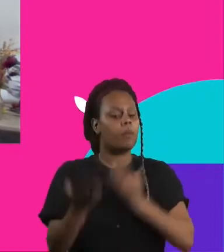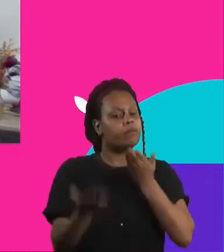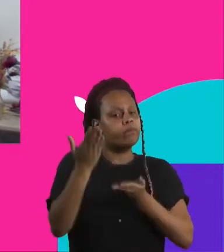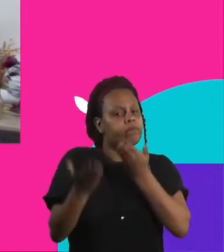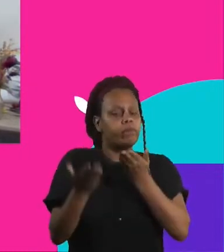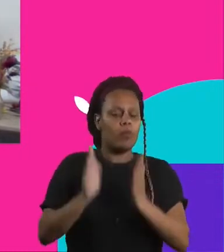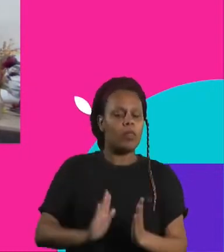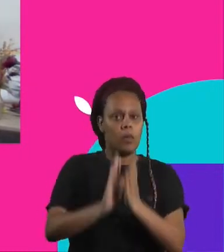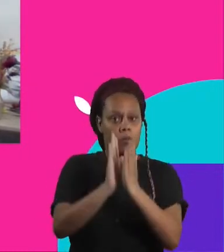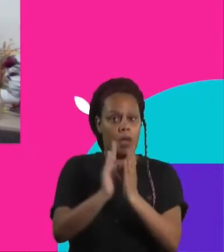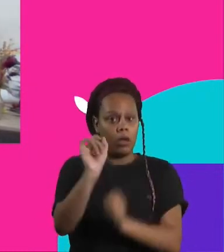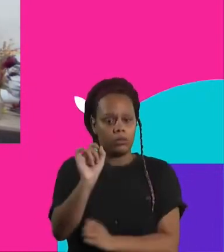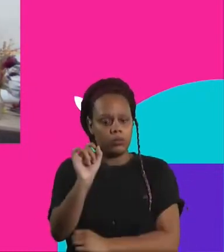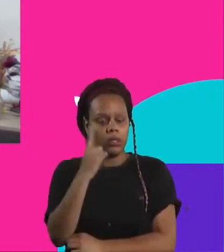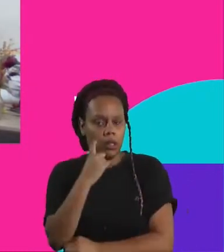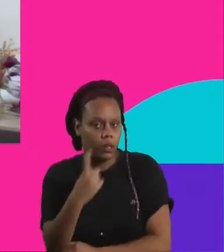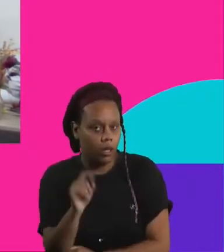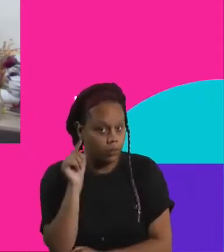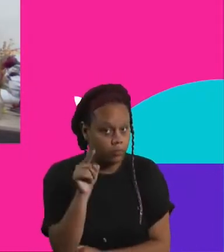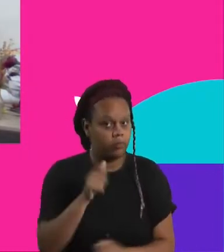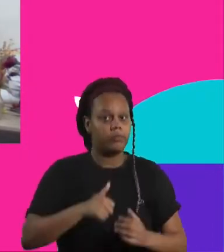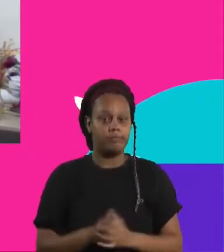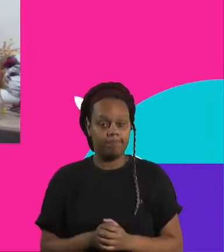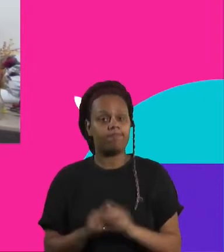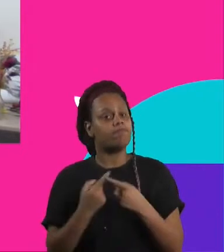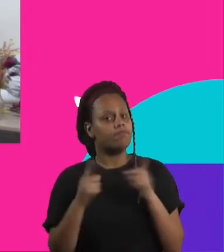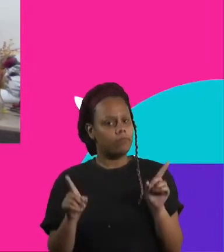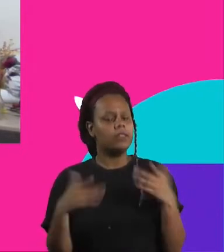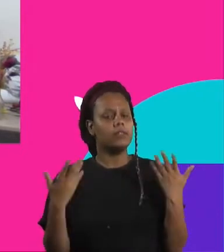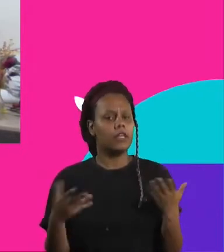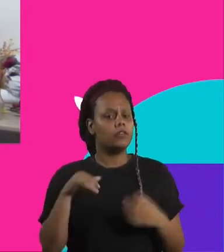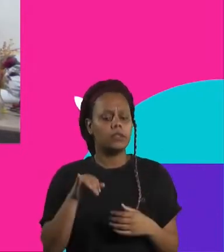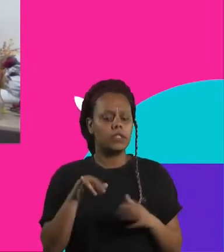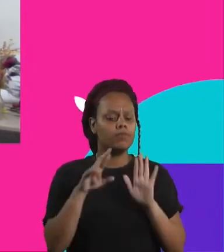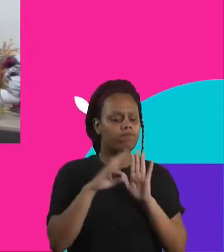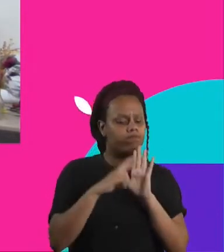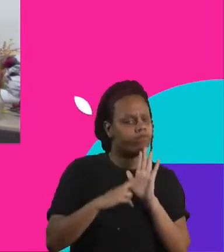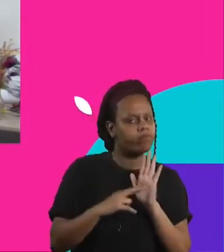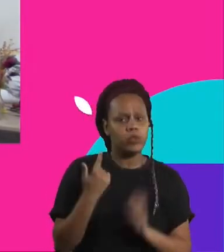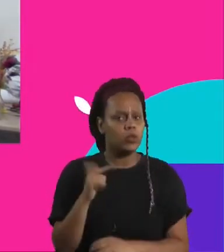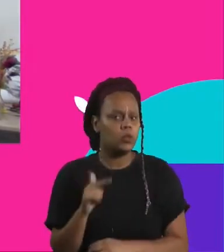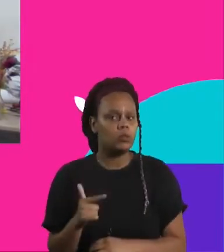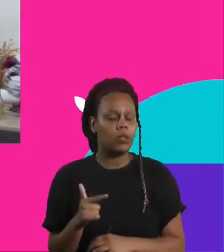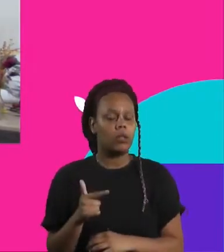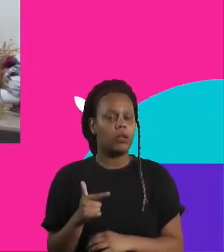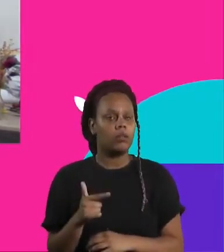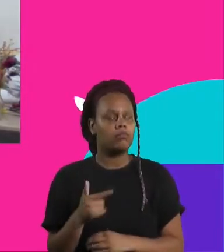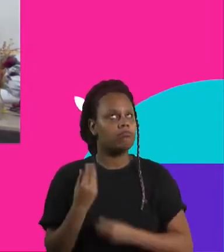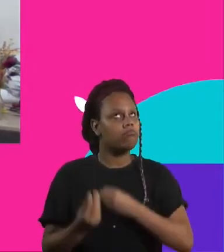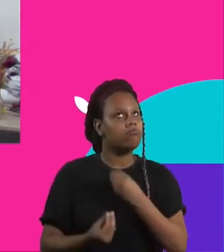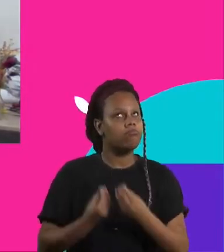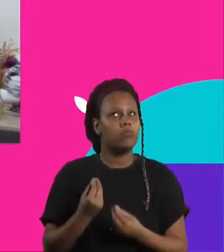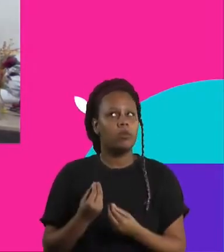realmente te interessa, né? Mas então, pessoal, já que não existe essa fórmula de bolo, vamos para uma parte